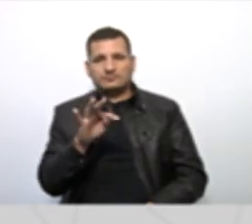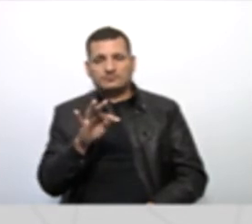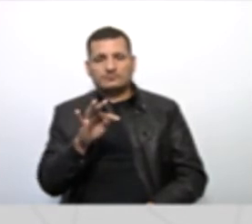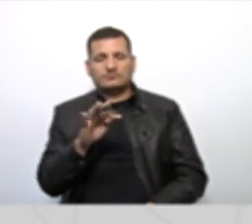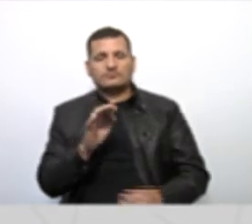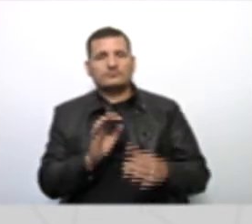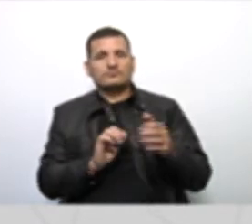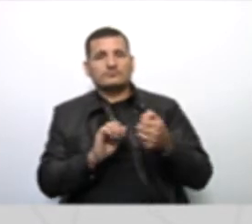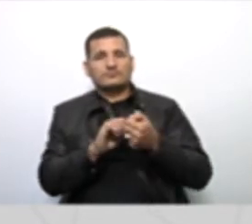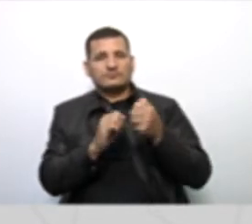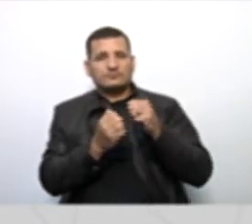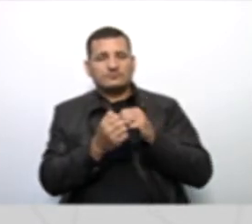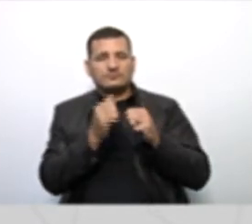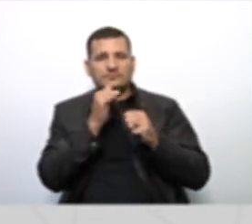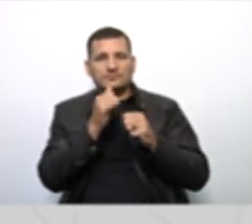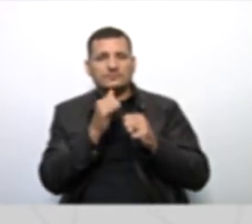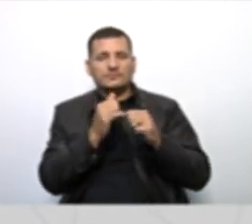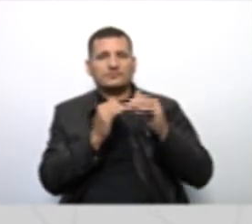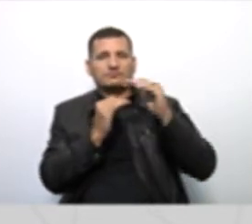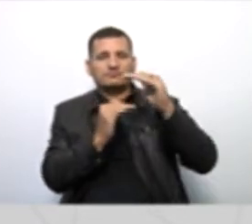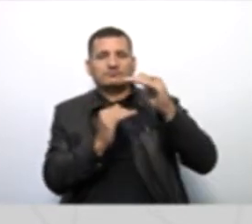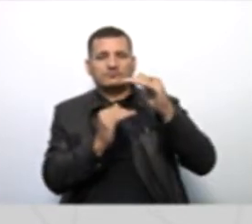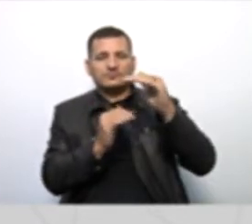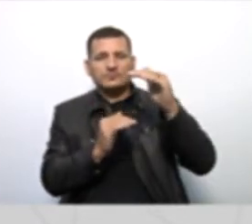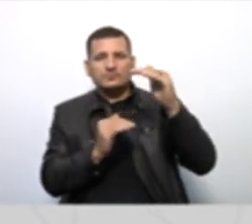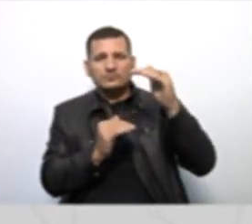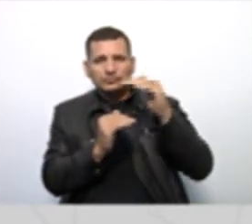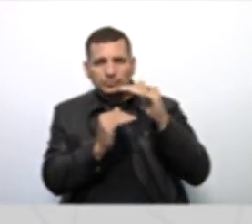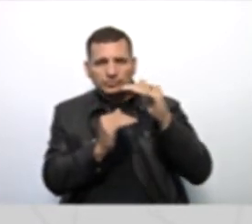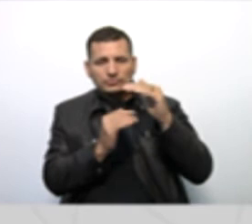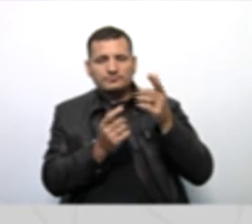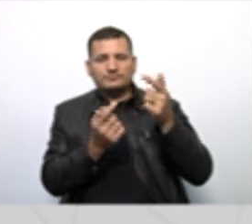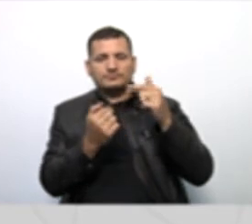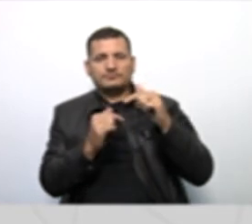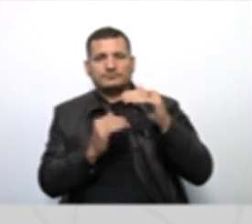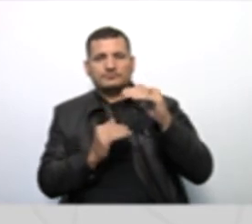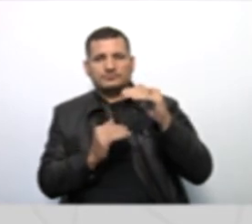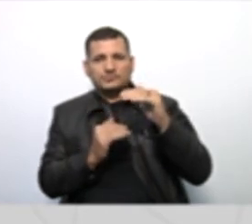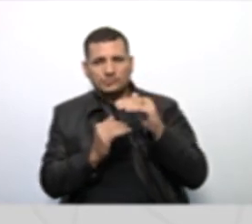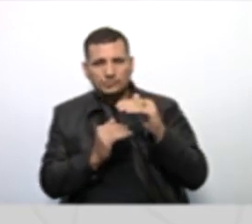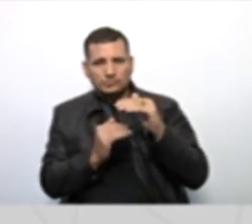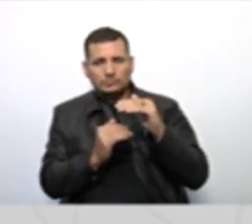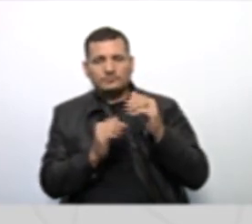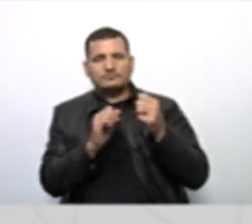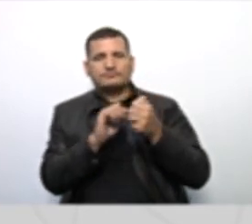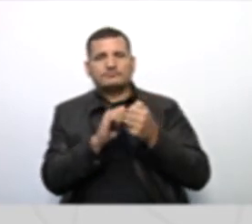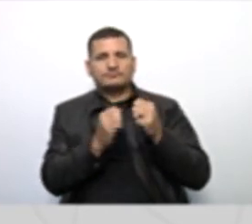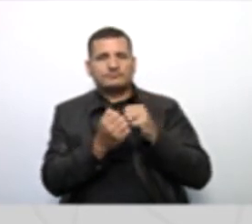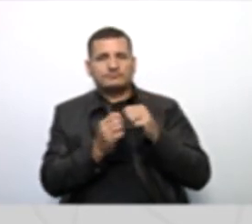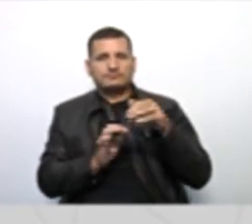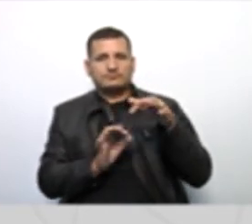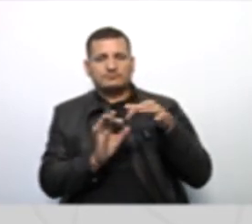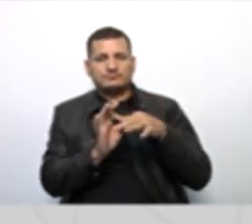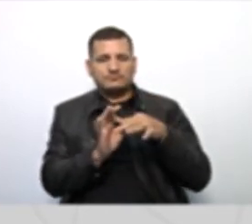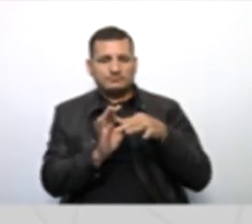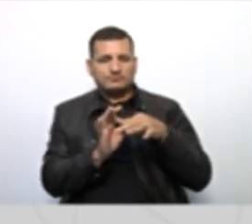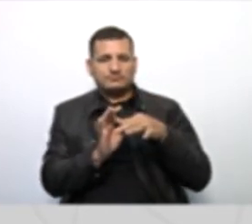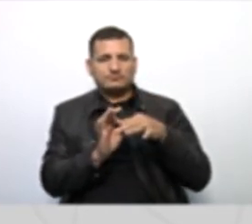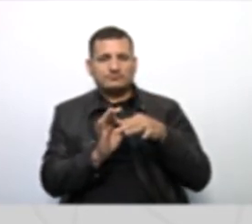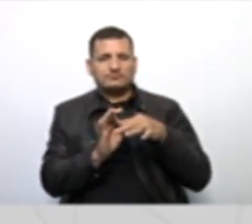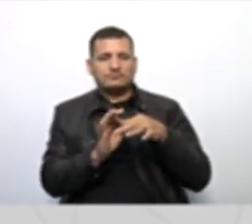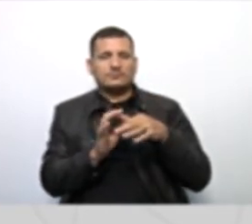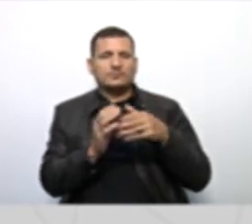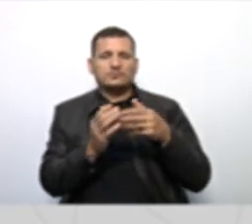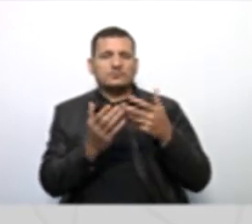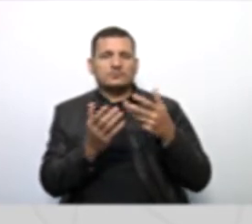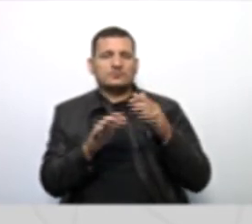pequenininho, os componentes que estão ali dentro vão se adaptar tudo pequeno, dependendo da configuração. Frequentemente, eles colocam none e